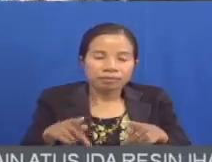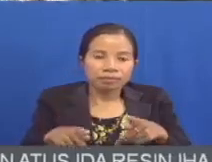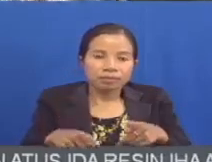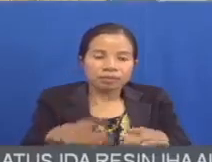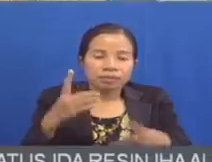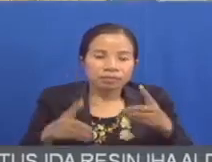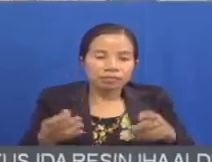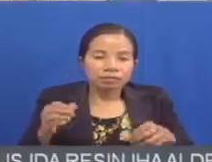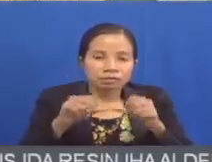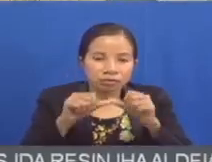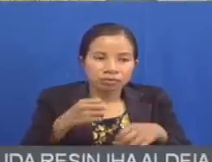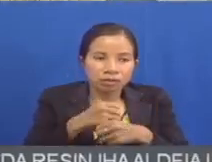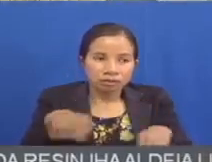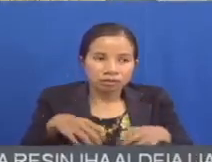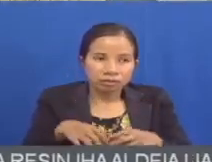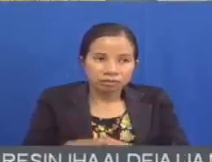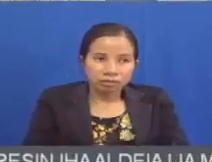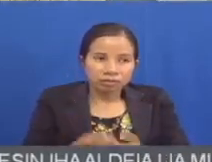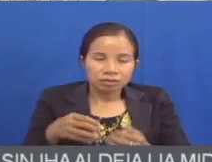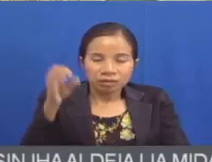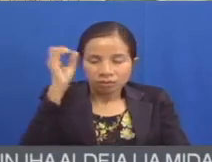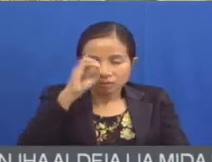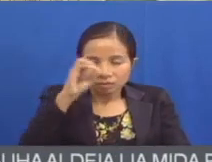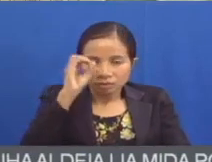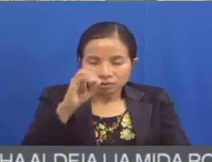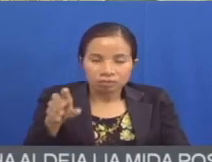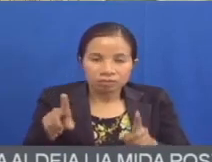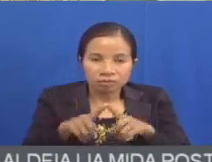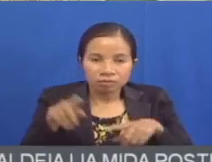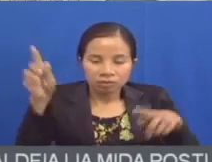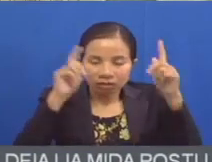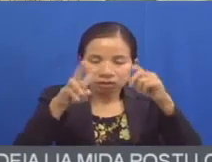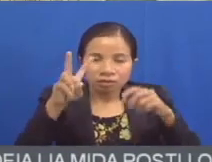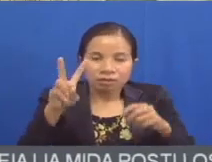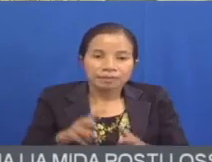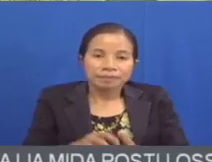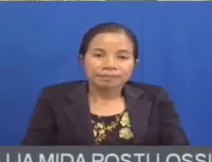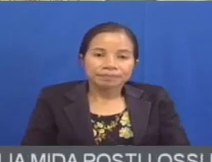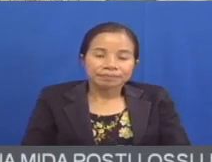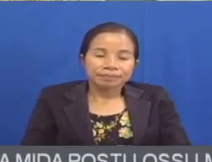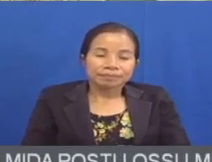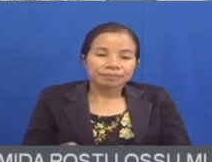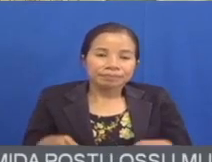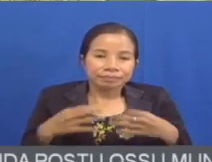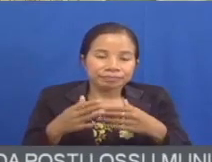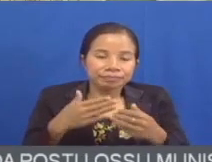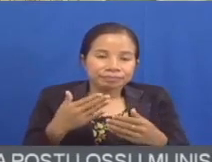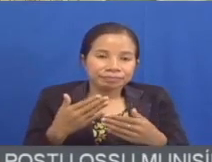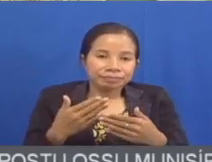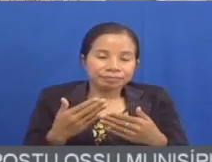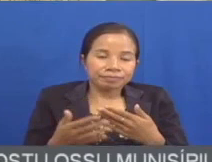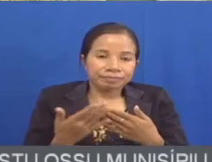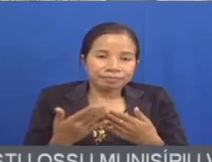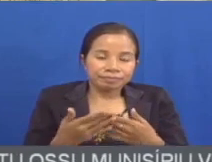serviço. No PDO, a mim ralou a observação da Cajurua, numa ofensa física simples, numa caso